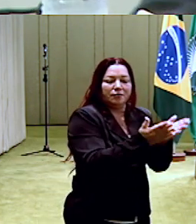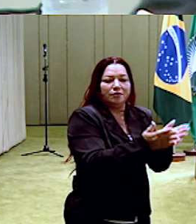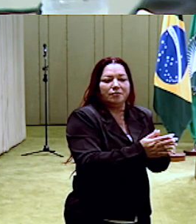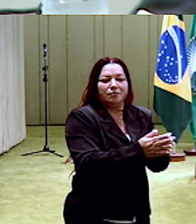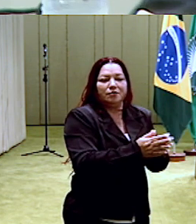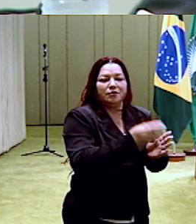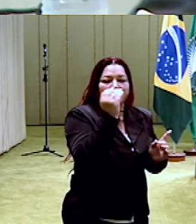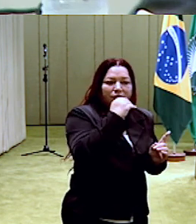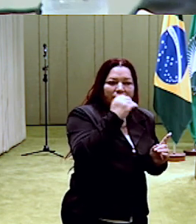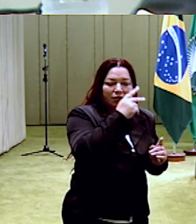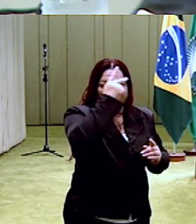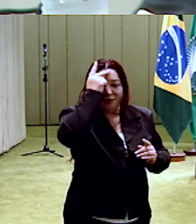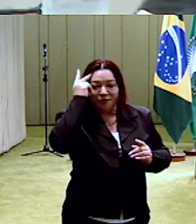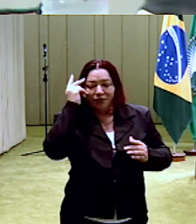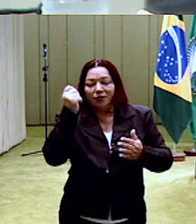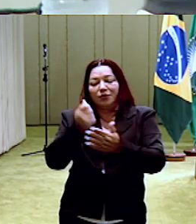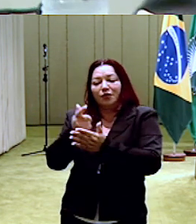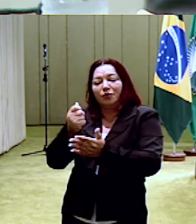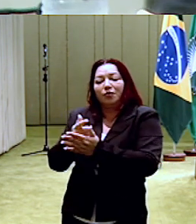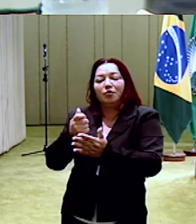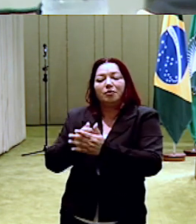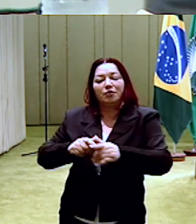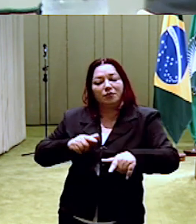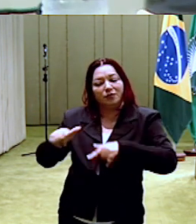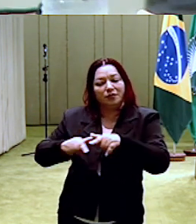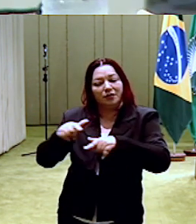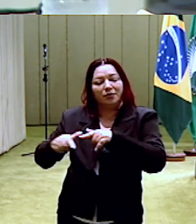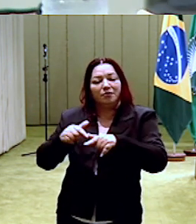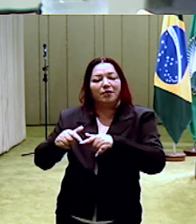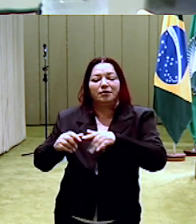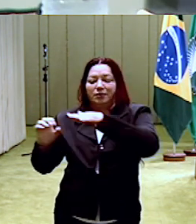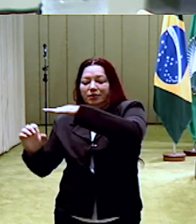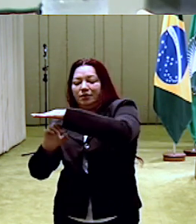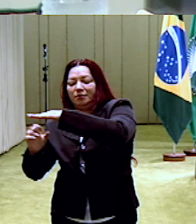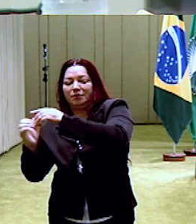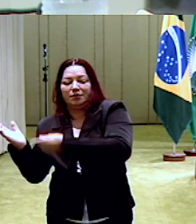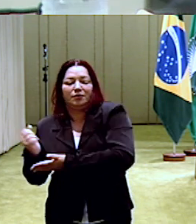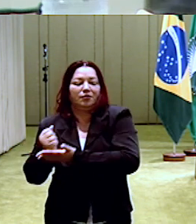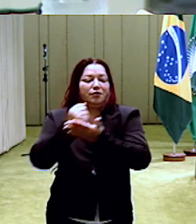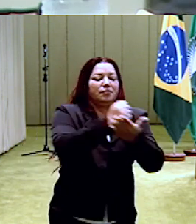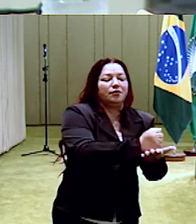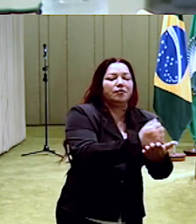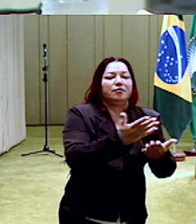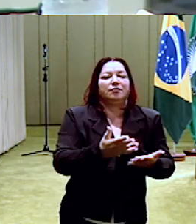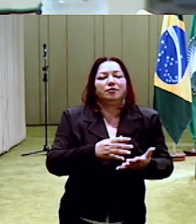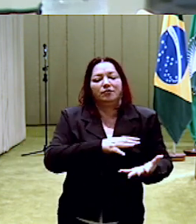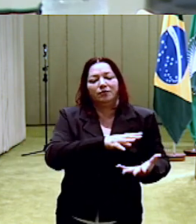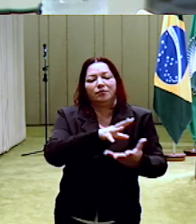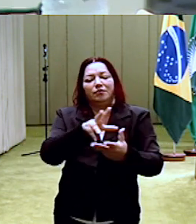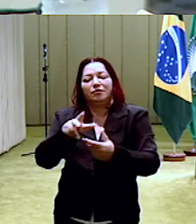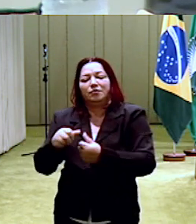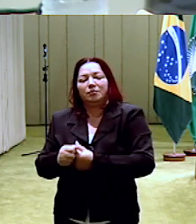das consumidoras e consumidores dos produtos e serviços fornecidos pelas empresas, tanto em território nacional quanto em todo o mundo, por meio